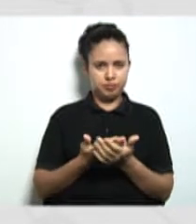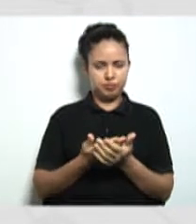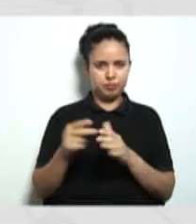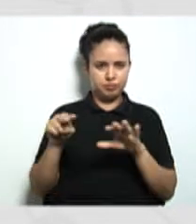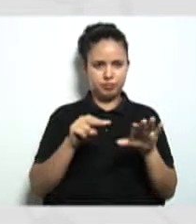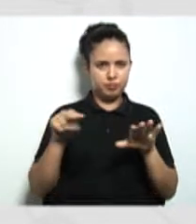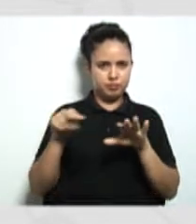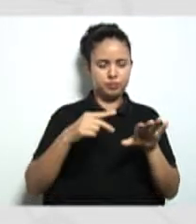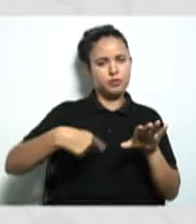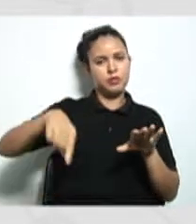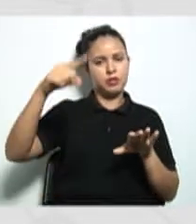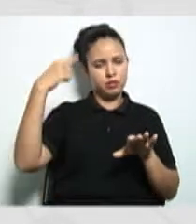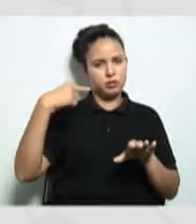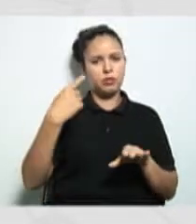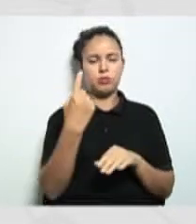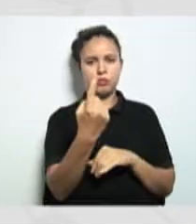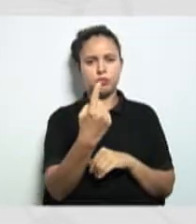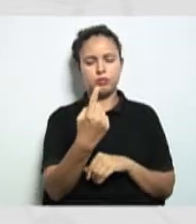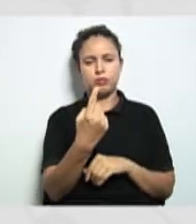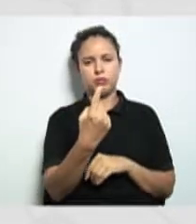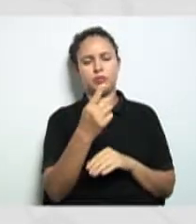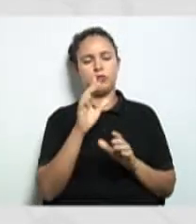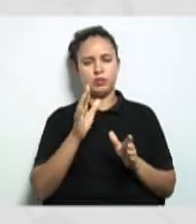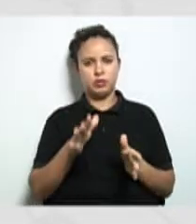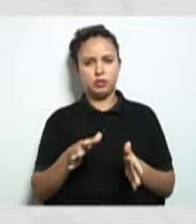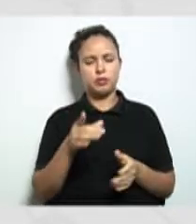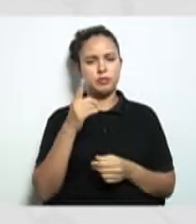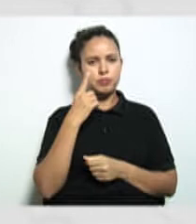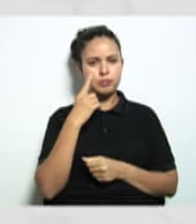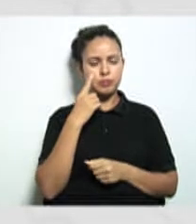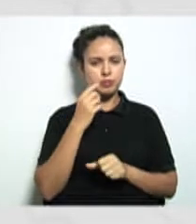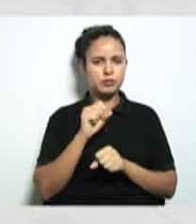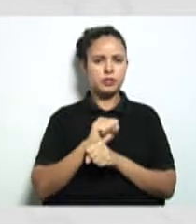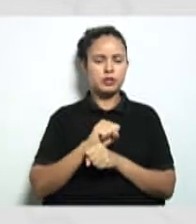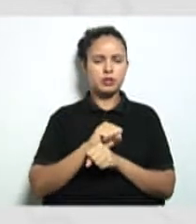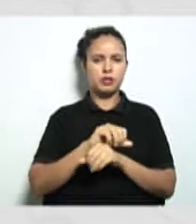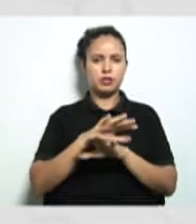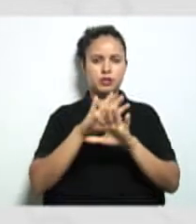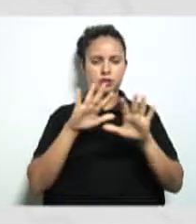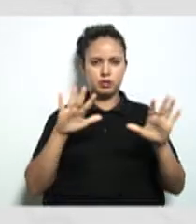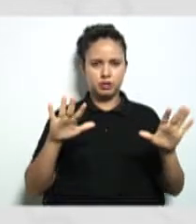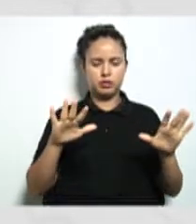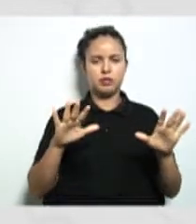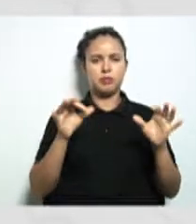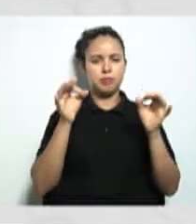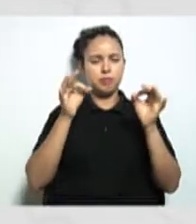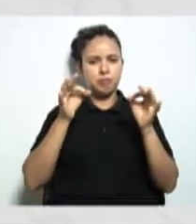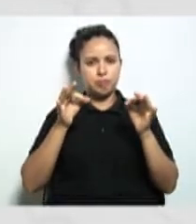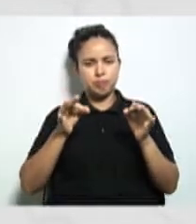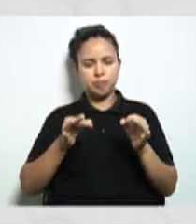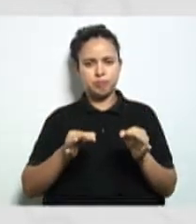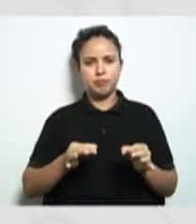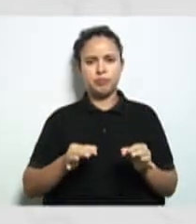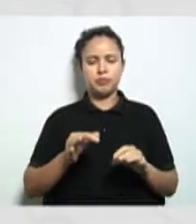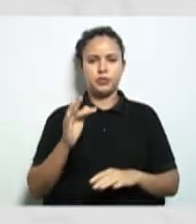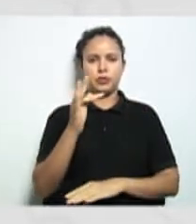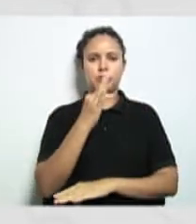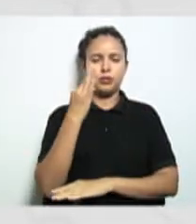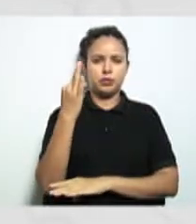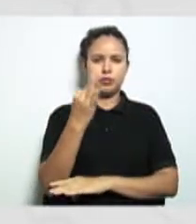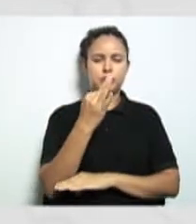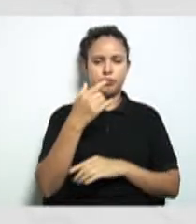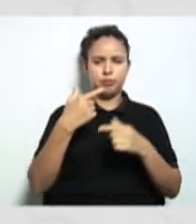a questão, demos um exemplo aqui de clareza, concisão, padrão formal da